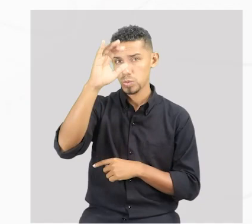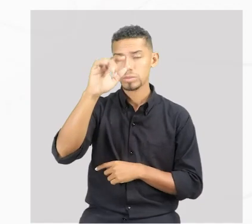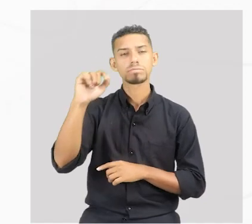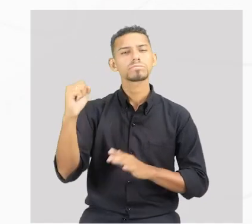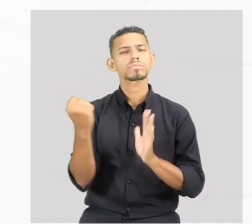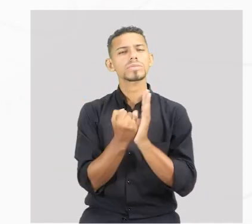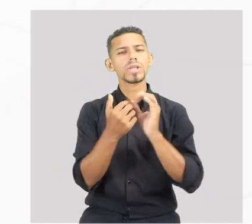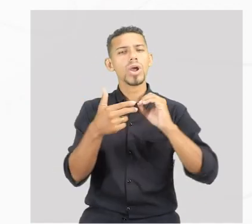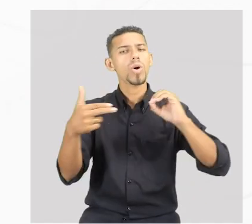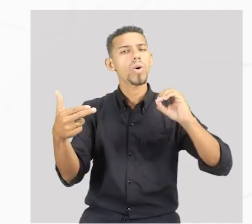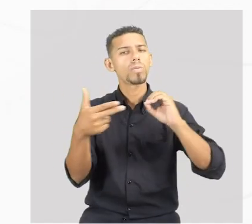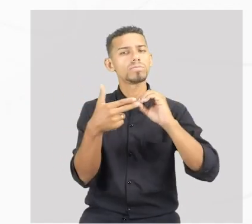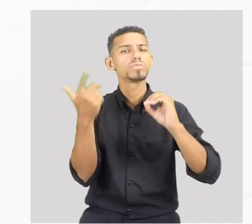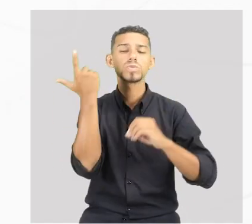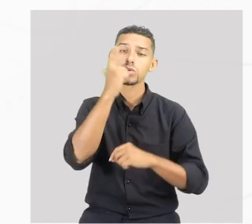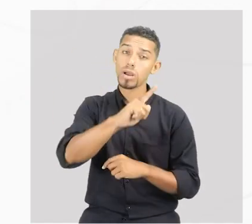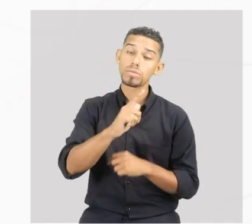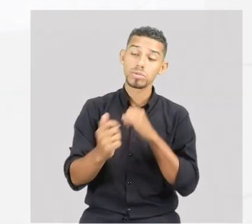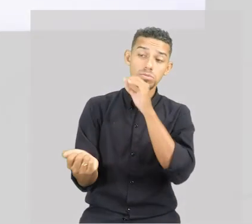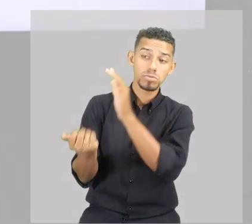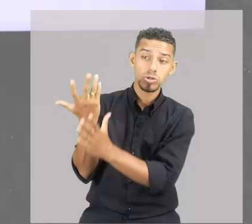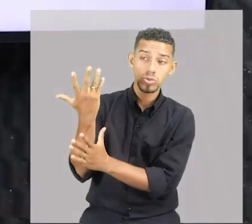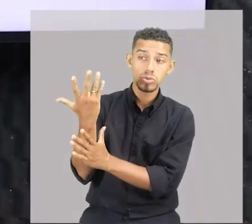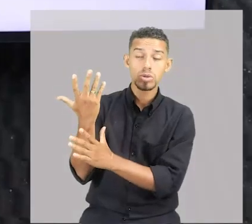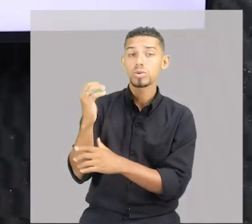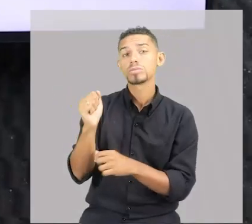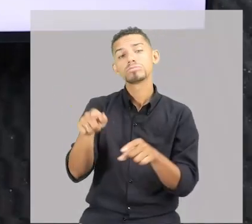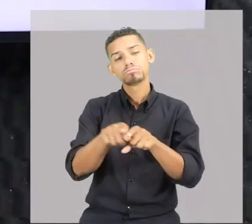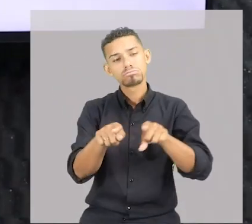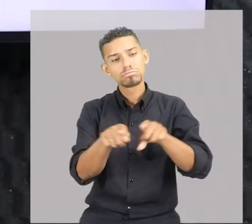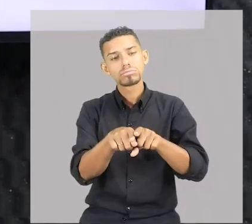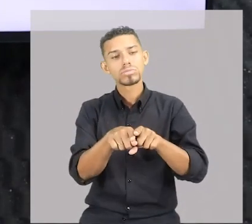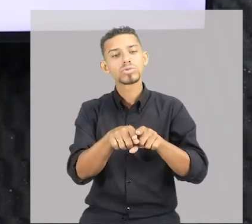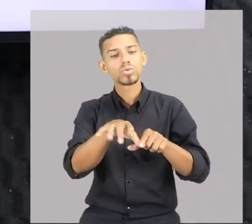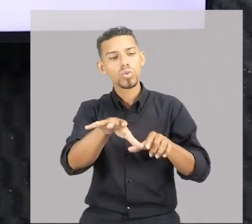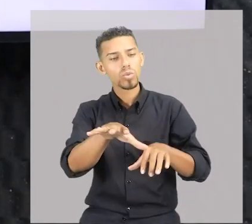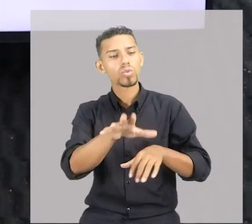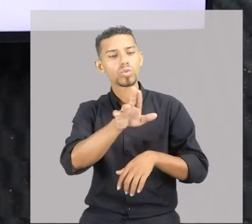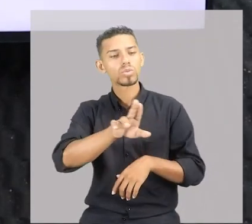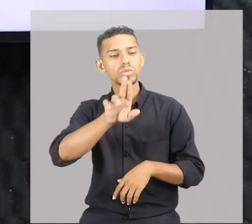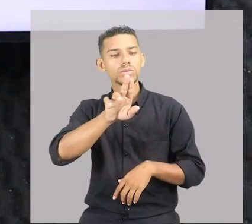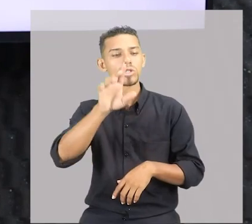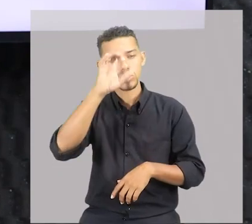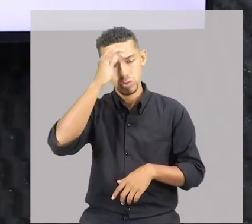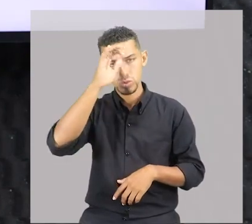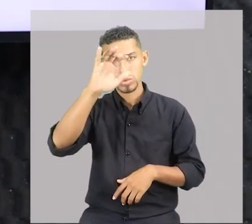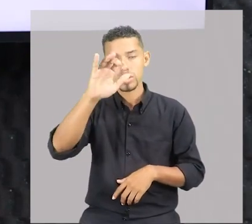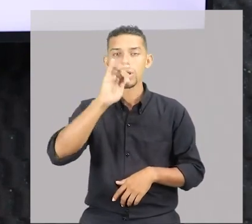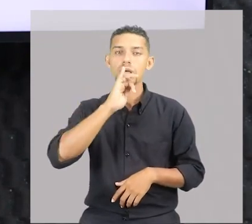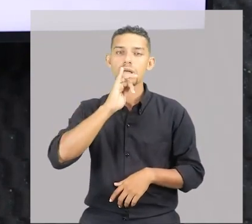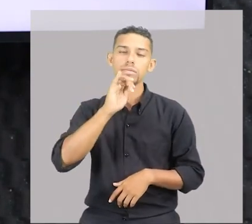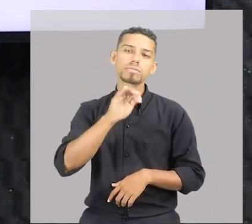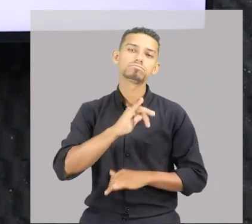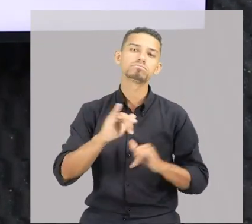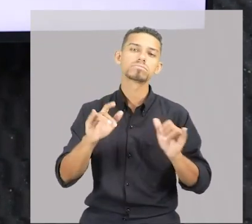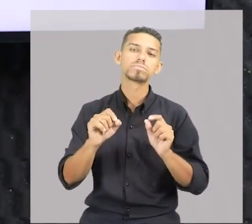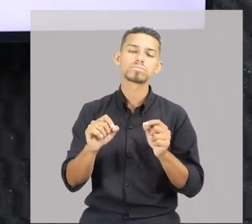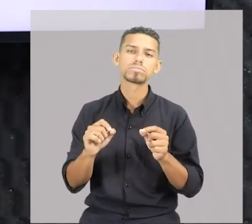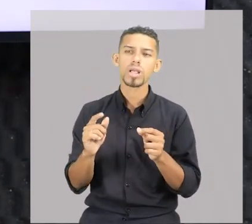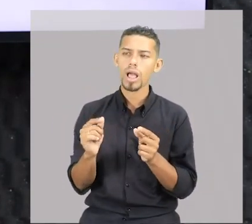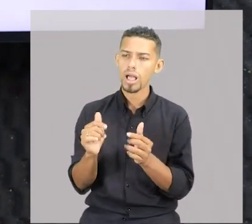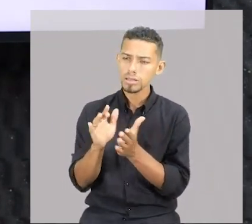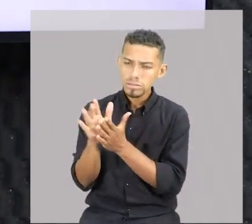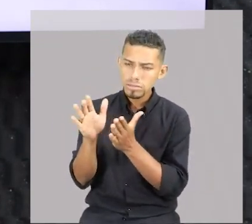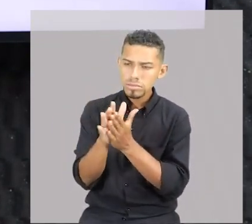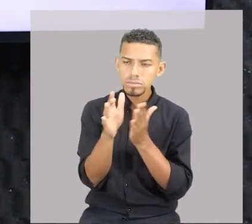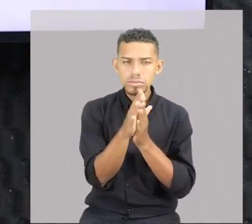aos objetos que podem ser tanto produzidos quanto também consumidos culturalmente. Quando você diz assim, ó, gasto muito